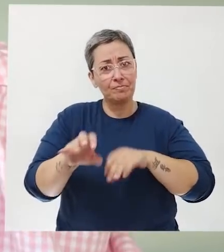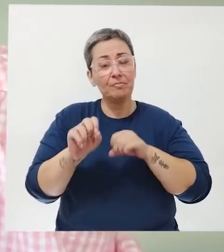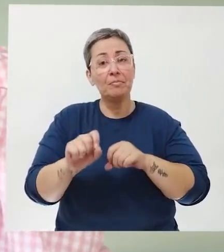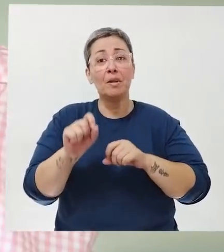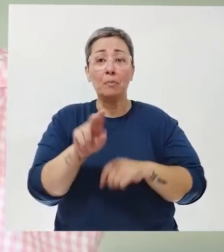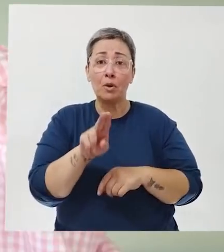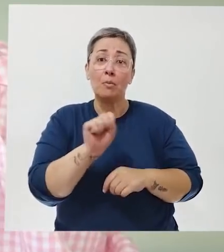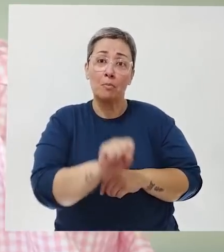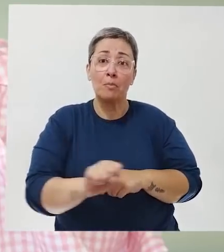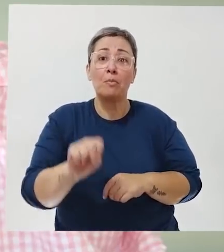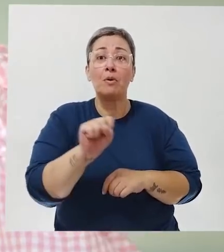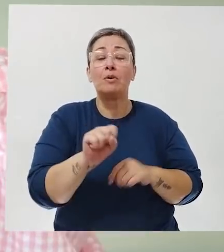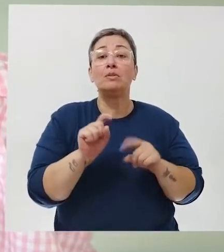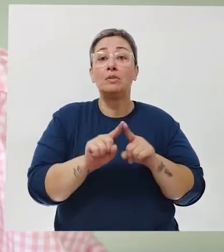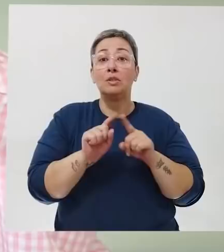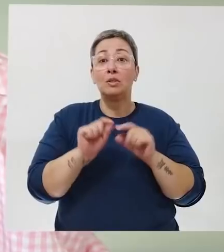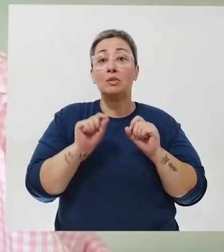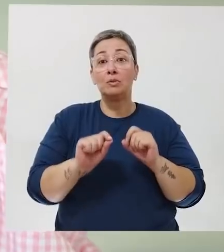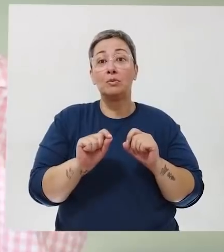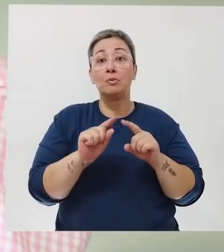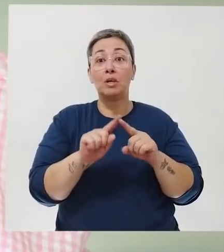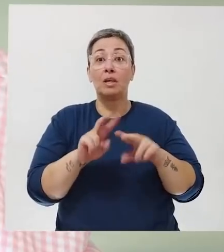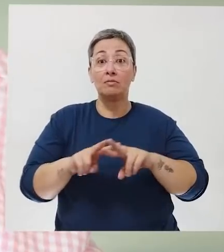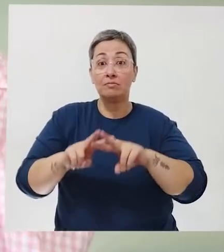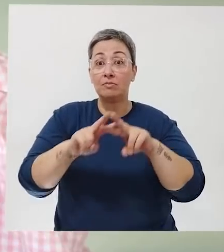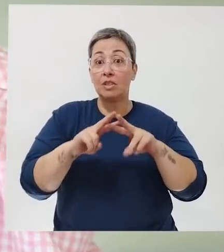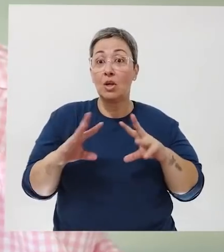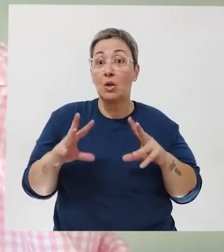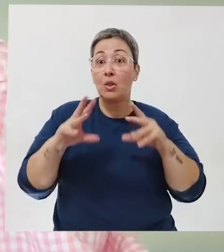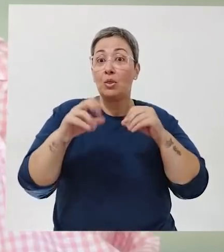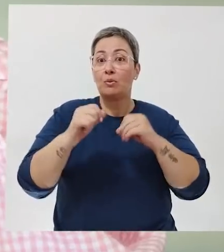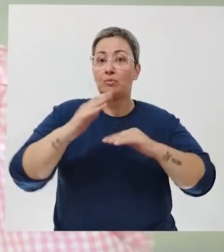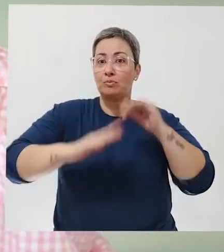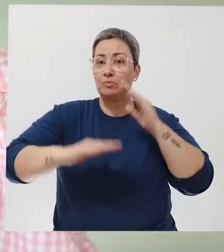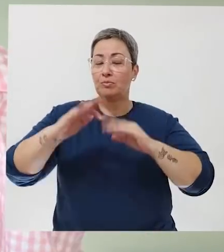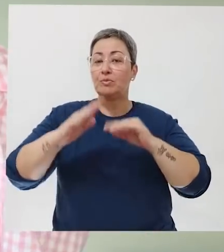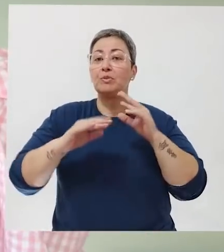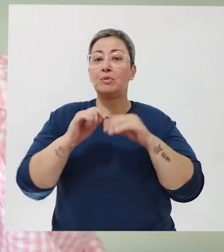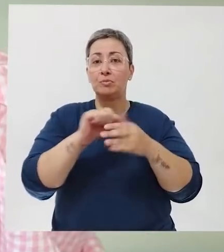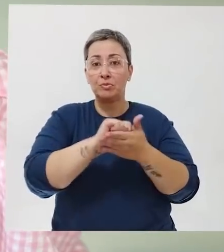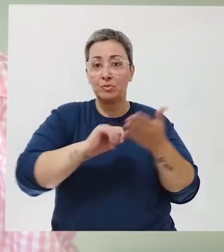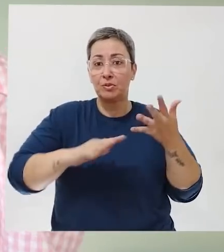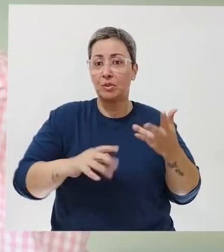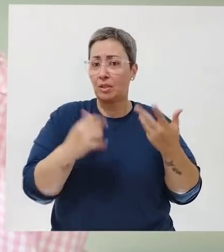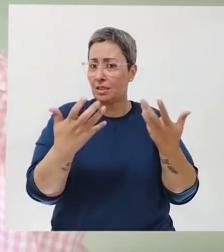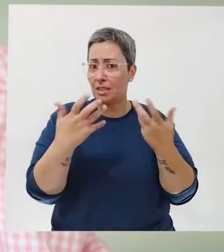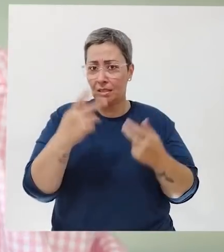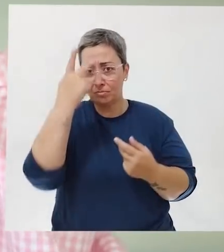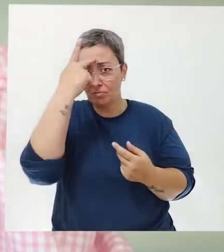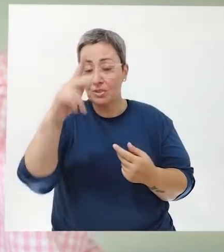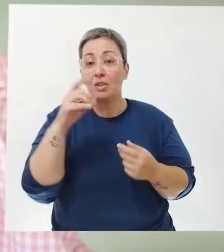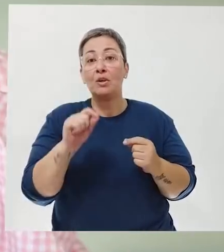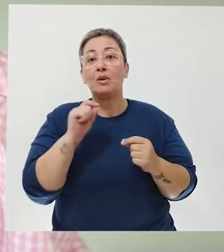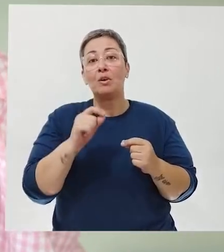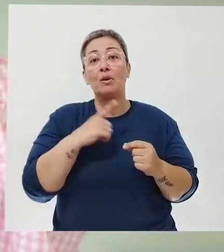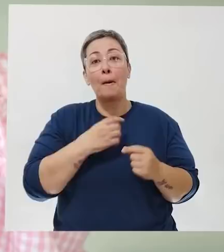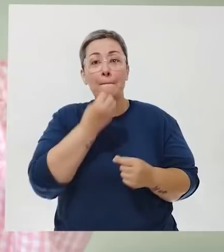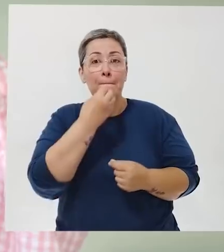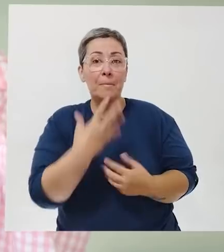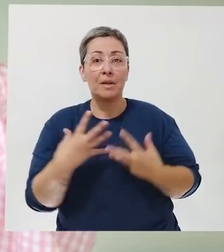para vocês retomarem e revisarem todas as nossas atividades quando quiserem. Fiquem bem e